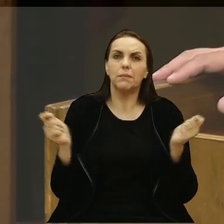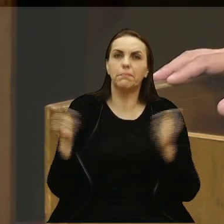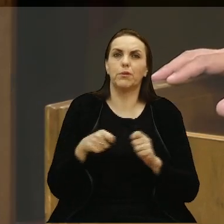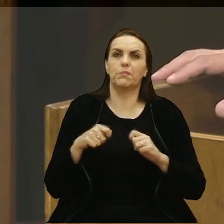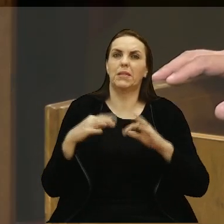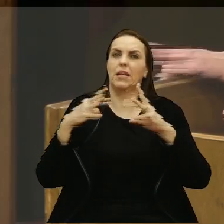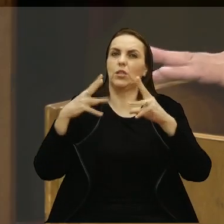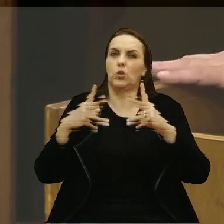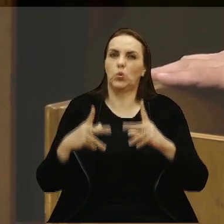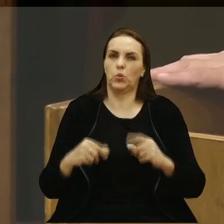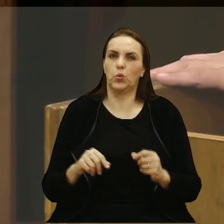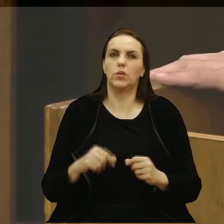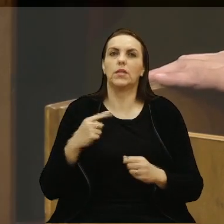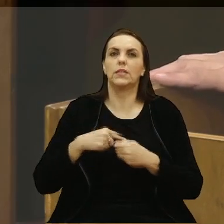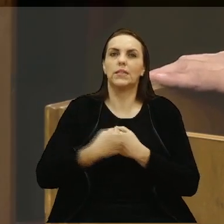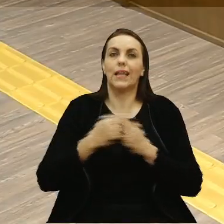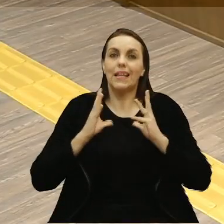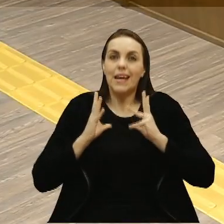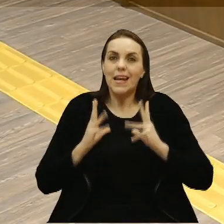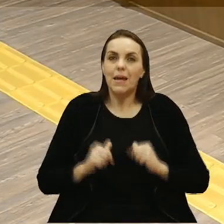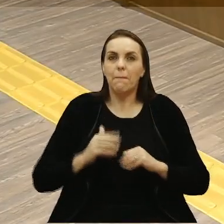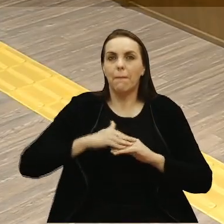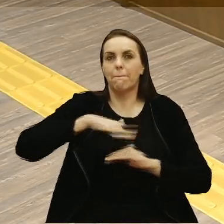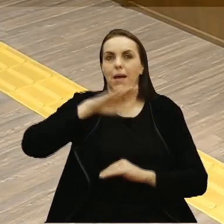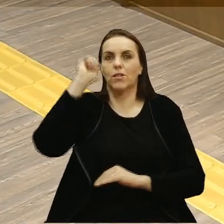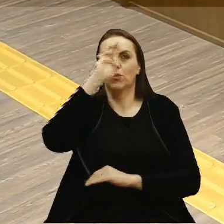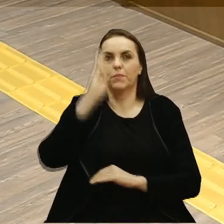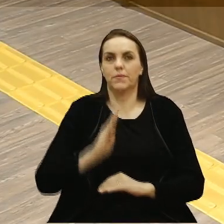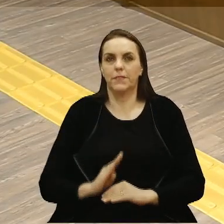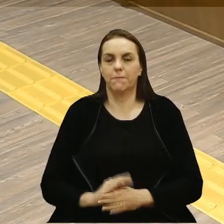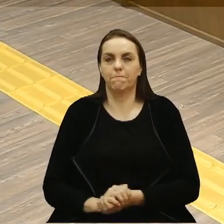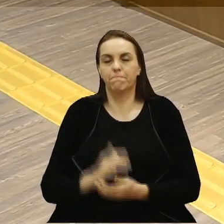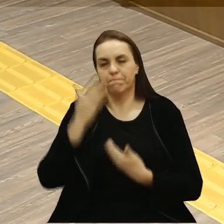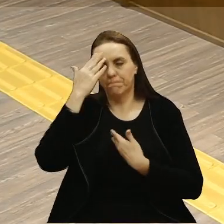ser a cidade mais limpa do Brasil. Obrigado. Encerrado.